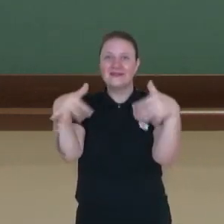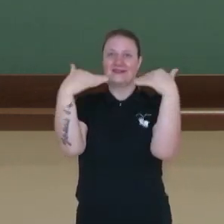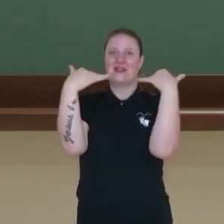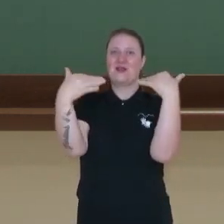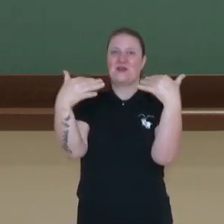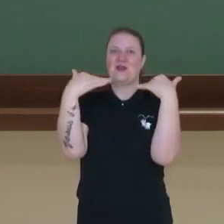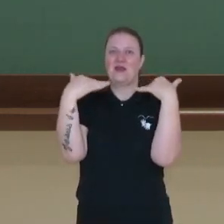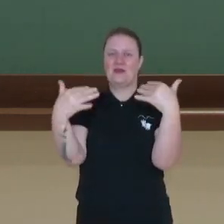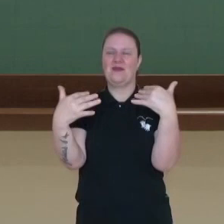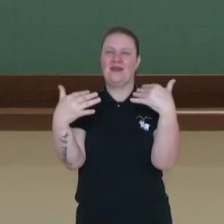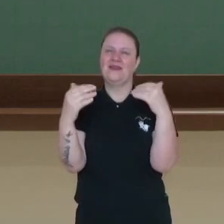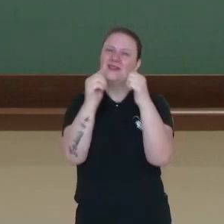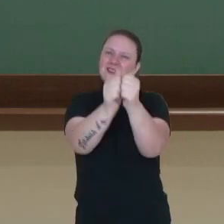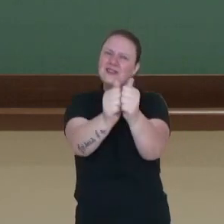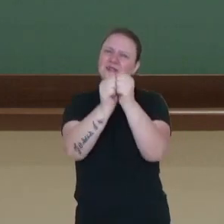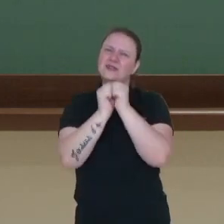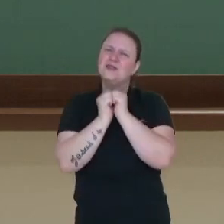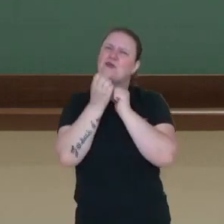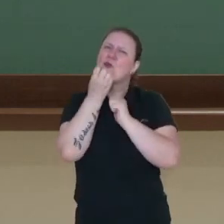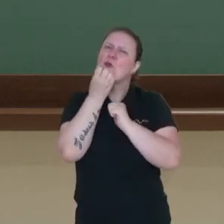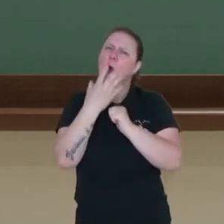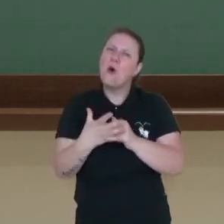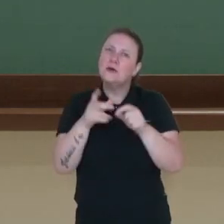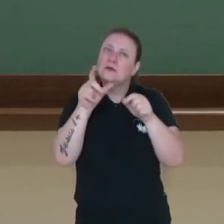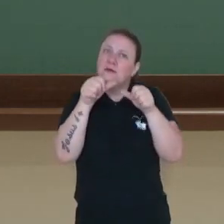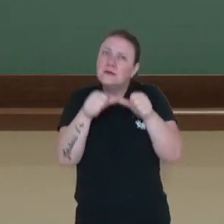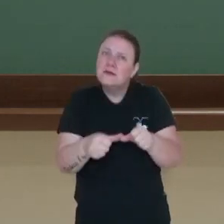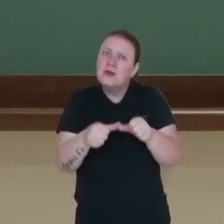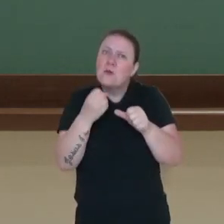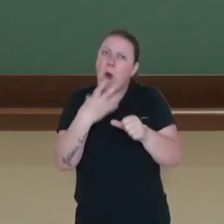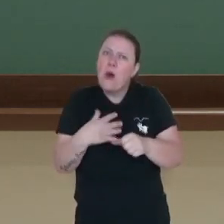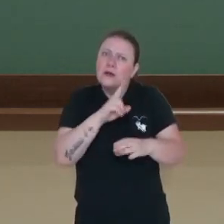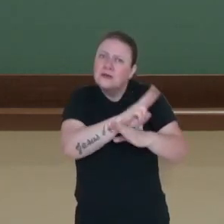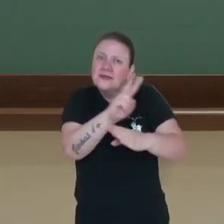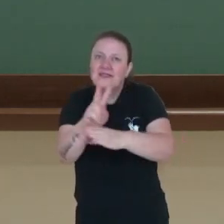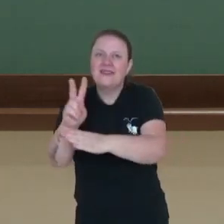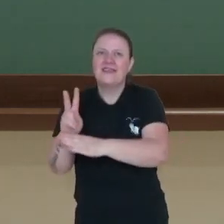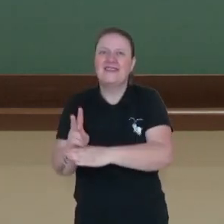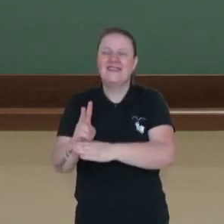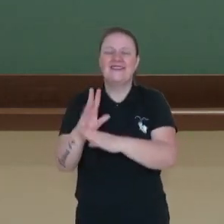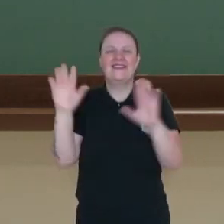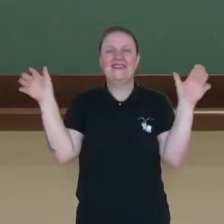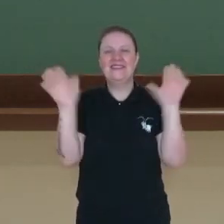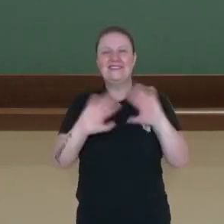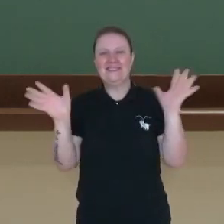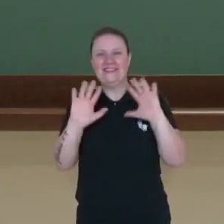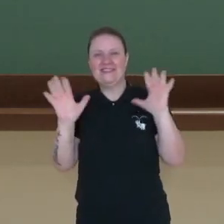agradeço aí a sua companhia. Fique bem, se cuide e até a próxima. Tchau, tchau.